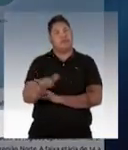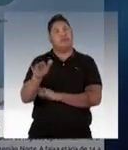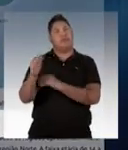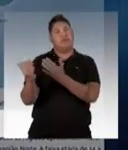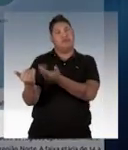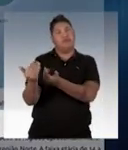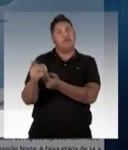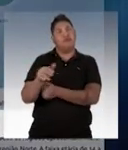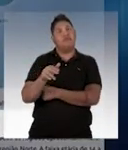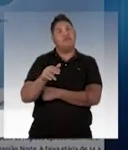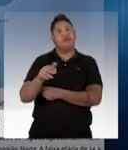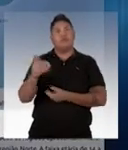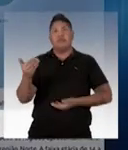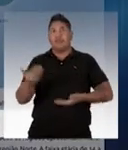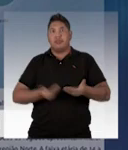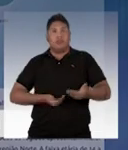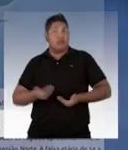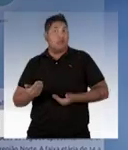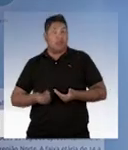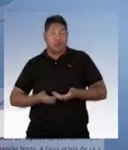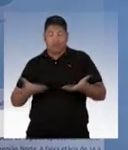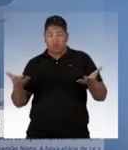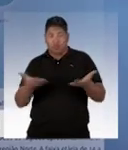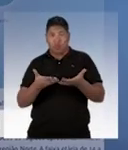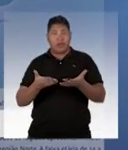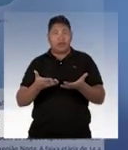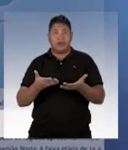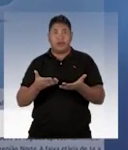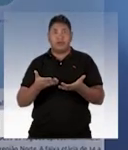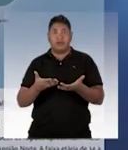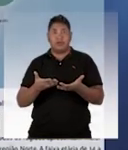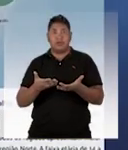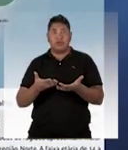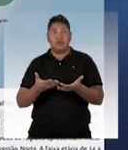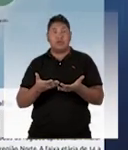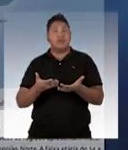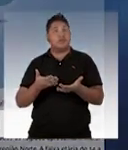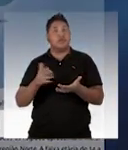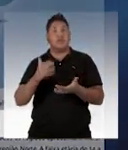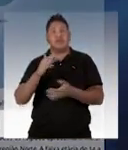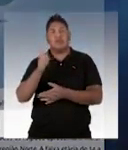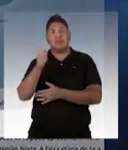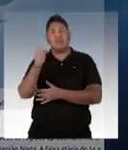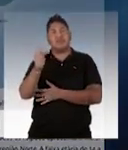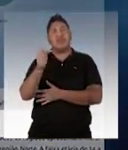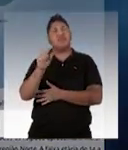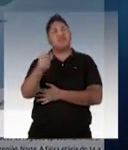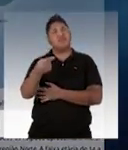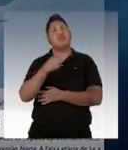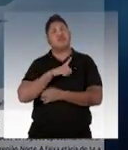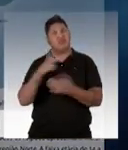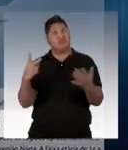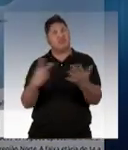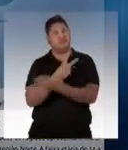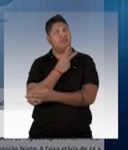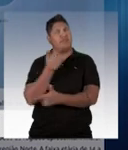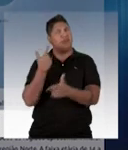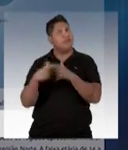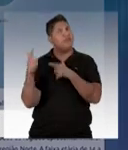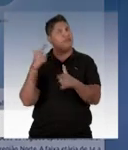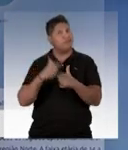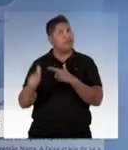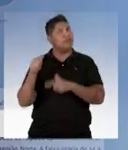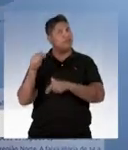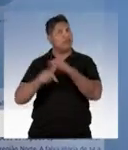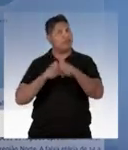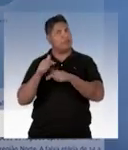3.400.000 crianças e adolescentes ocupados no Brasil, segundo o censo de 2010, e cerca de 17 mil sofreram